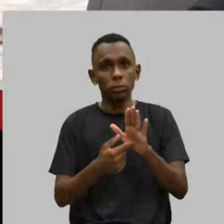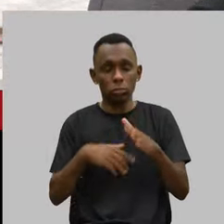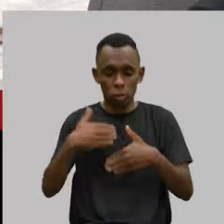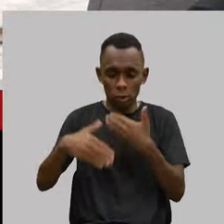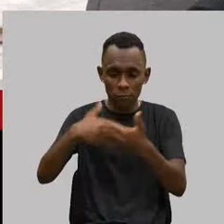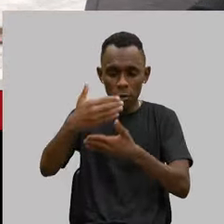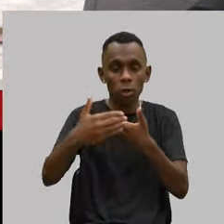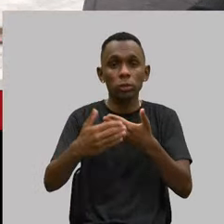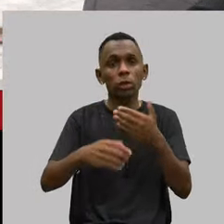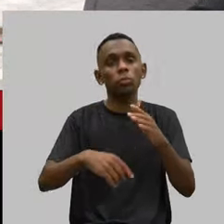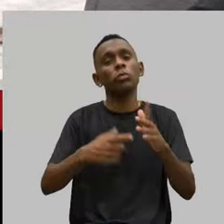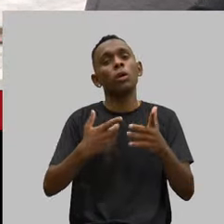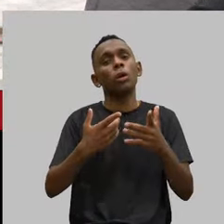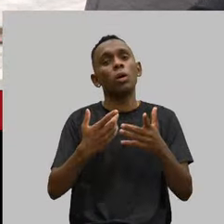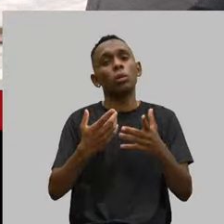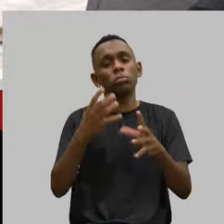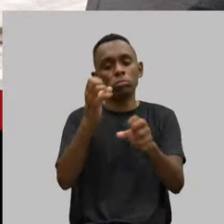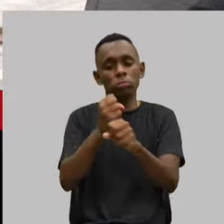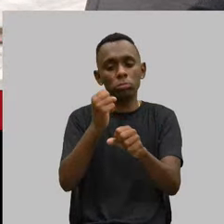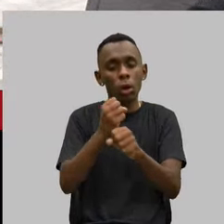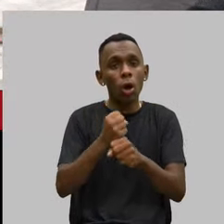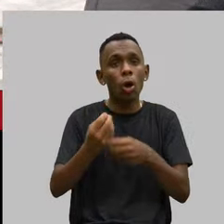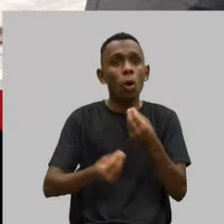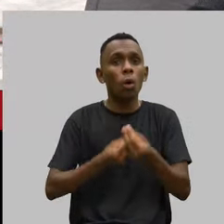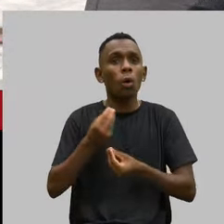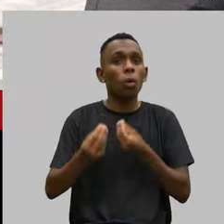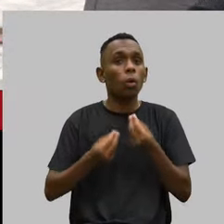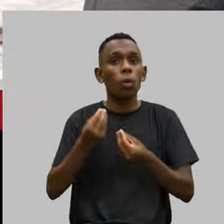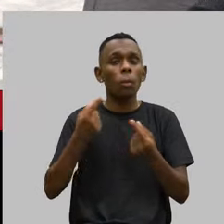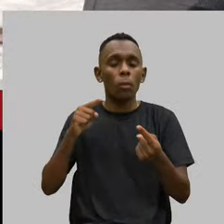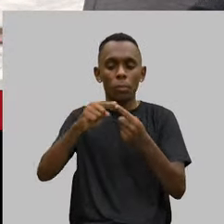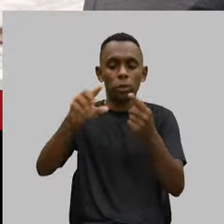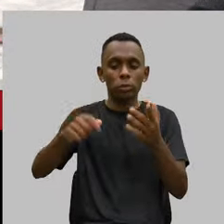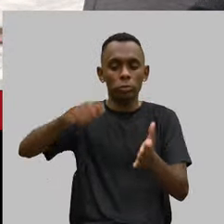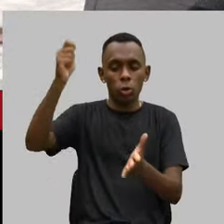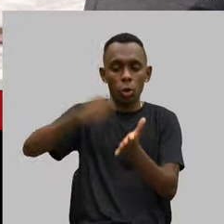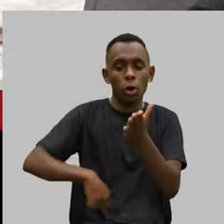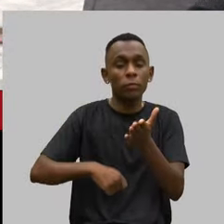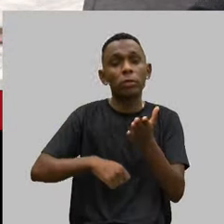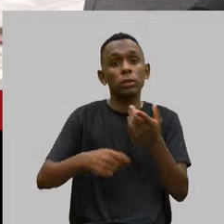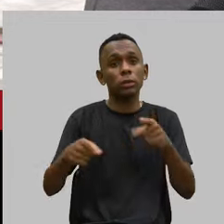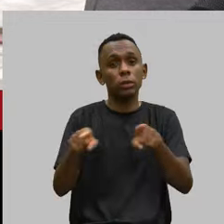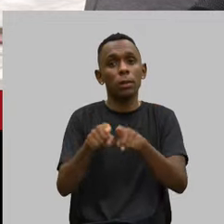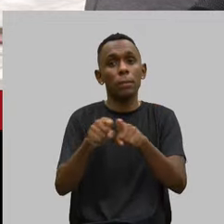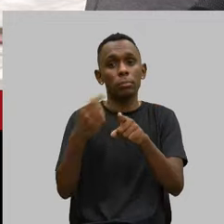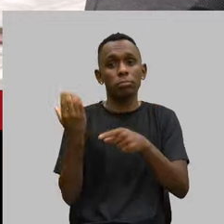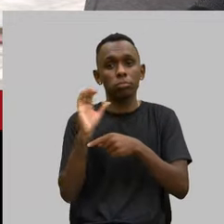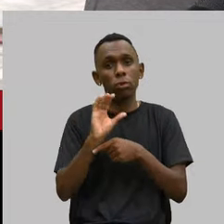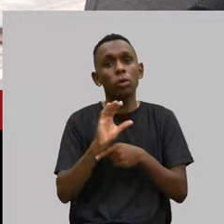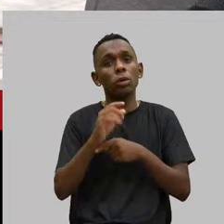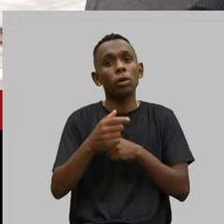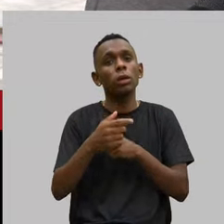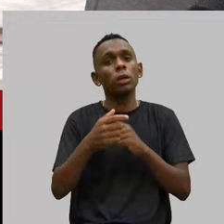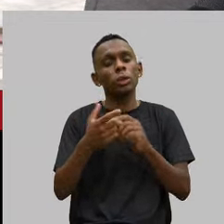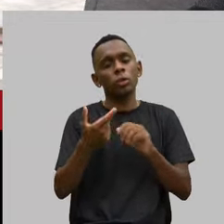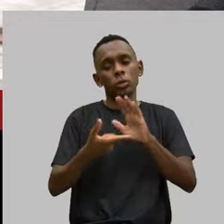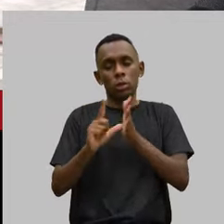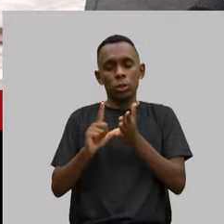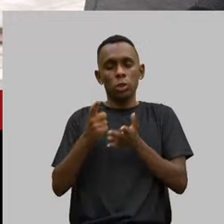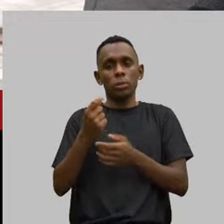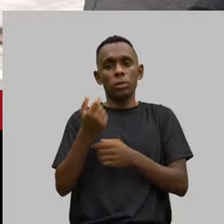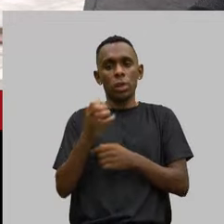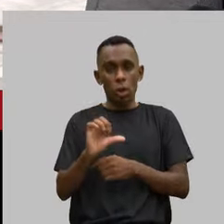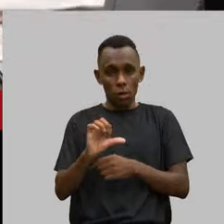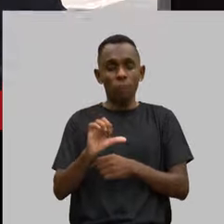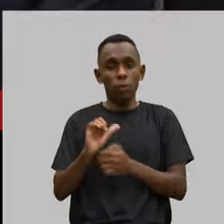retratar que são os protocolos de intenção assinados e publicados eh a partir de 2019